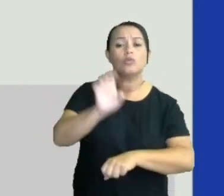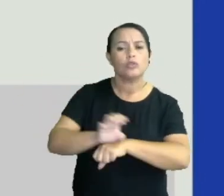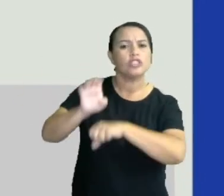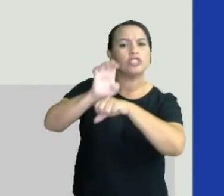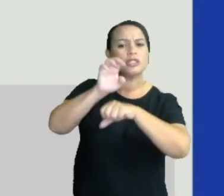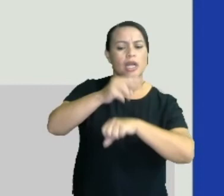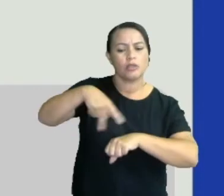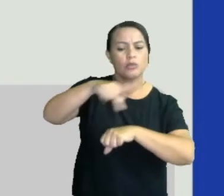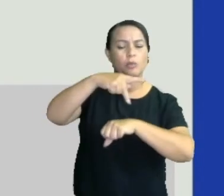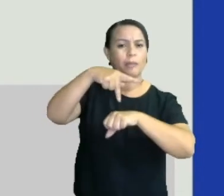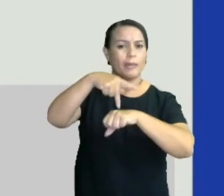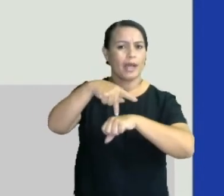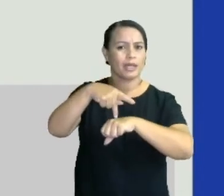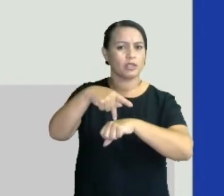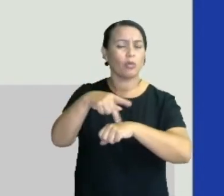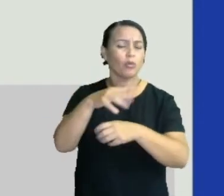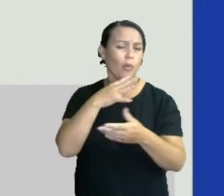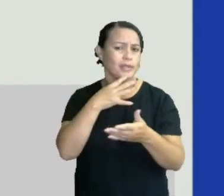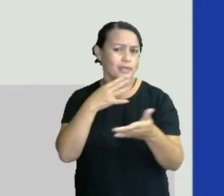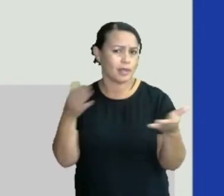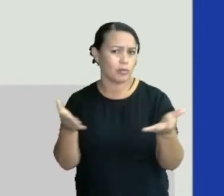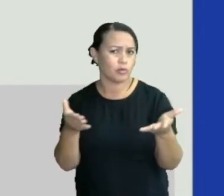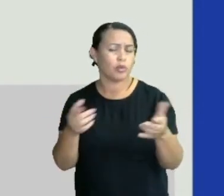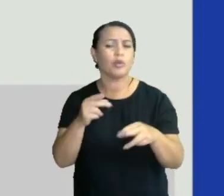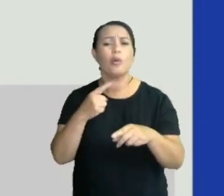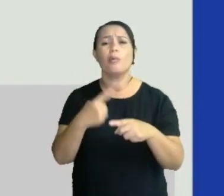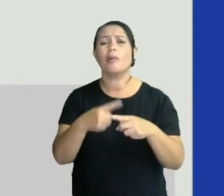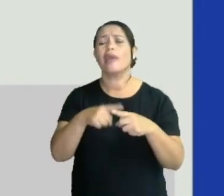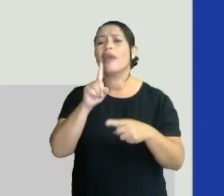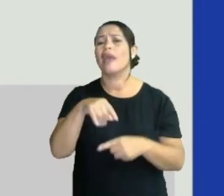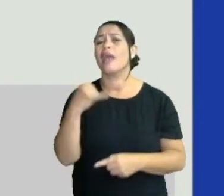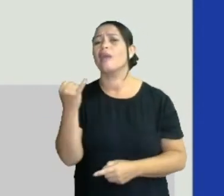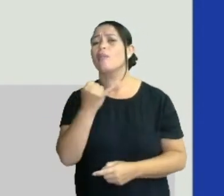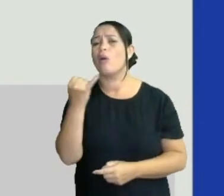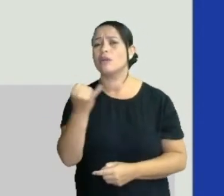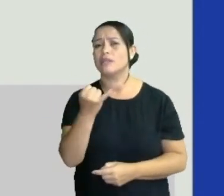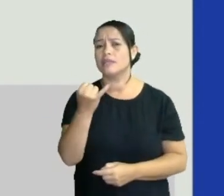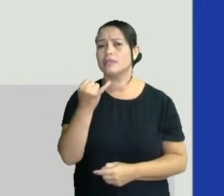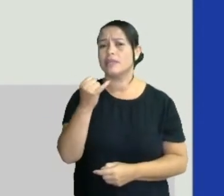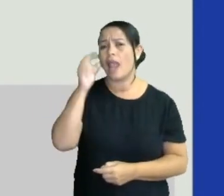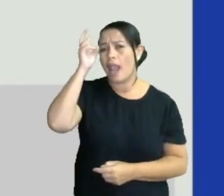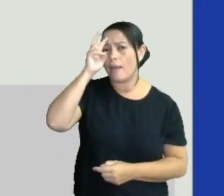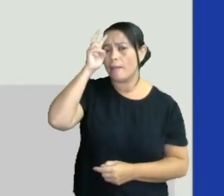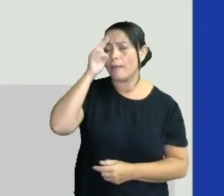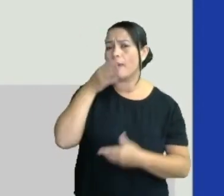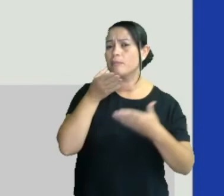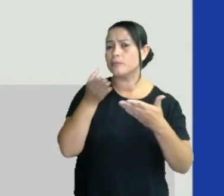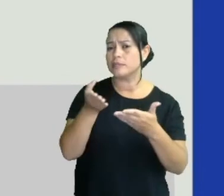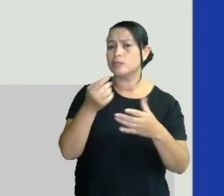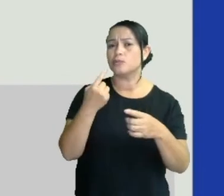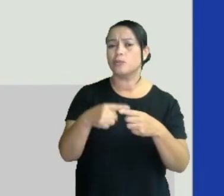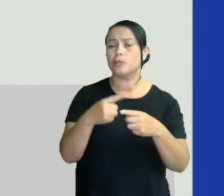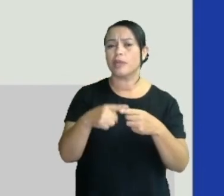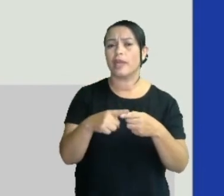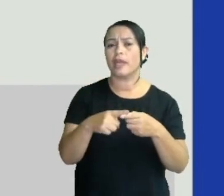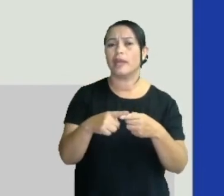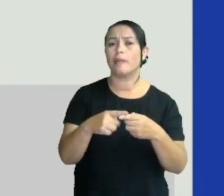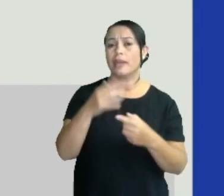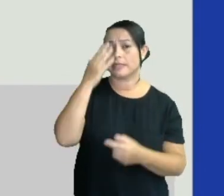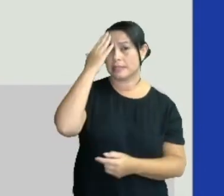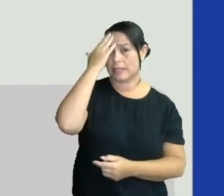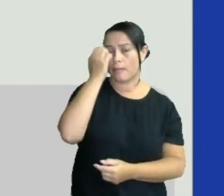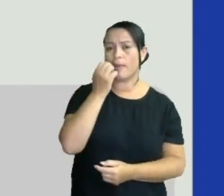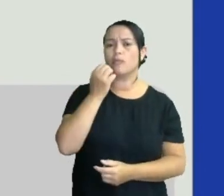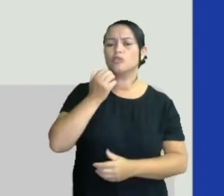conhecemos hoje. Então, por que é importante a gente frisar isso? Para sabermos que